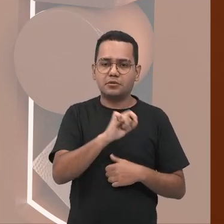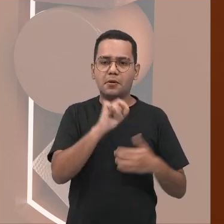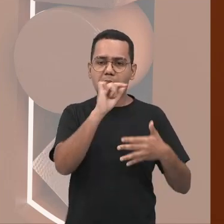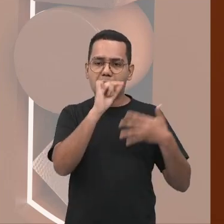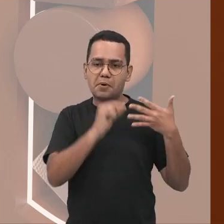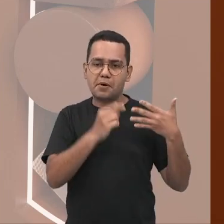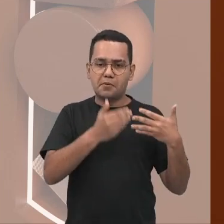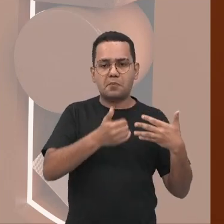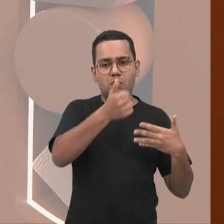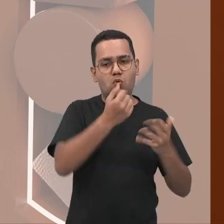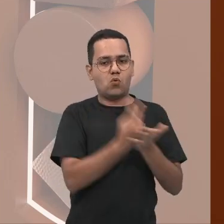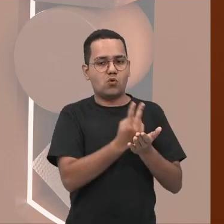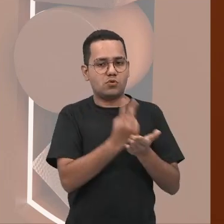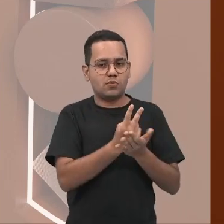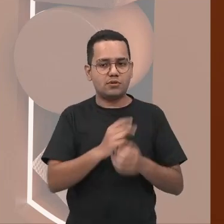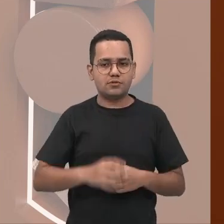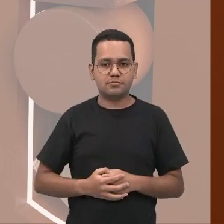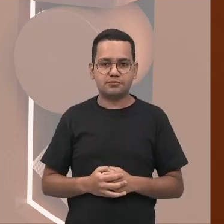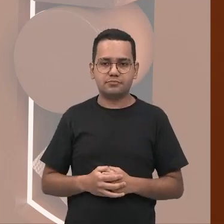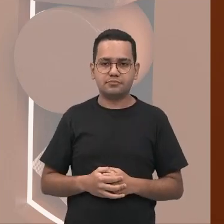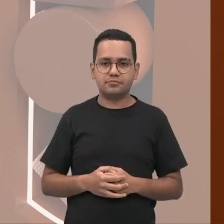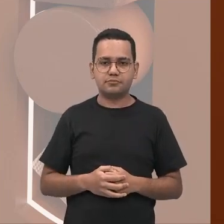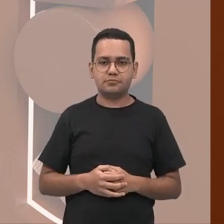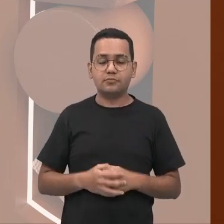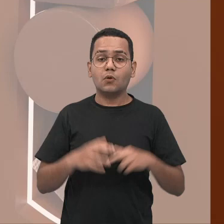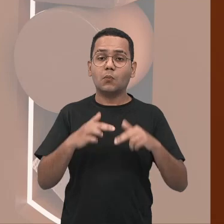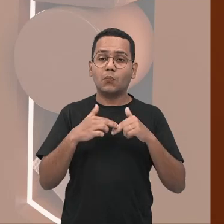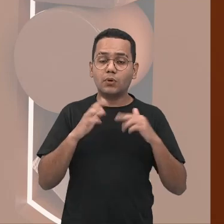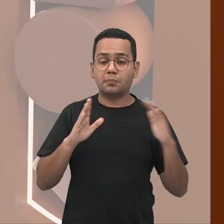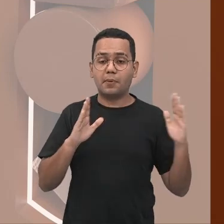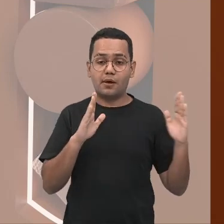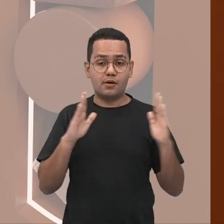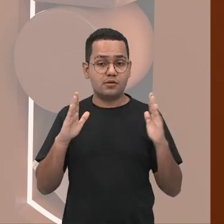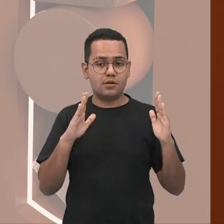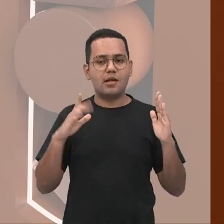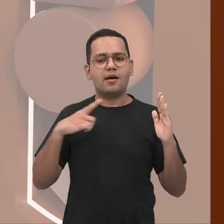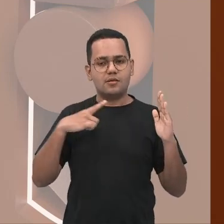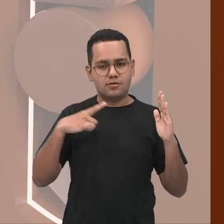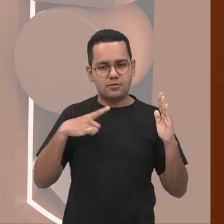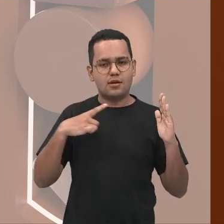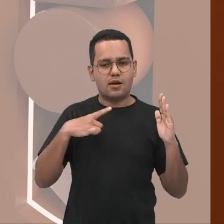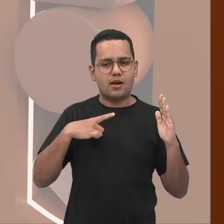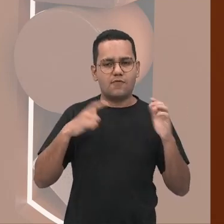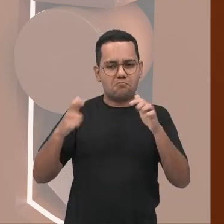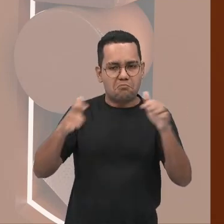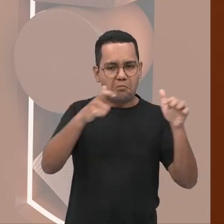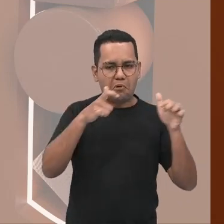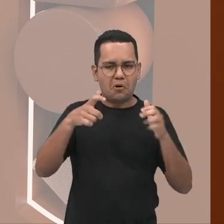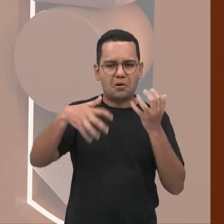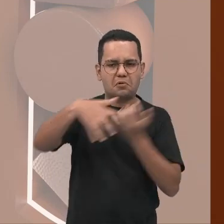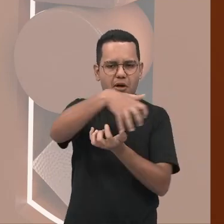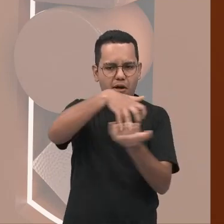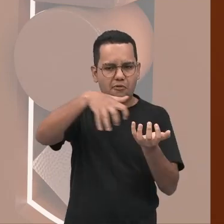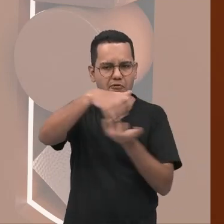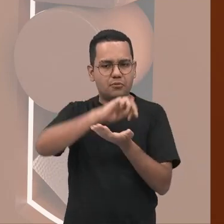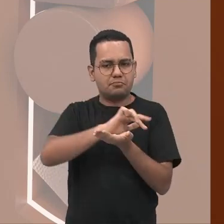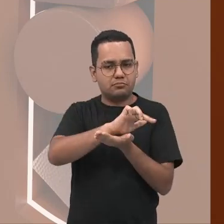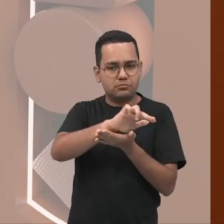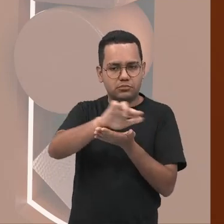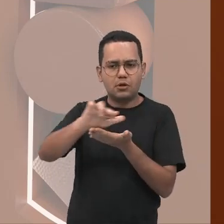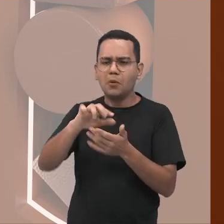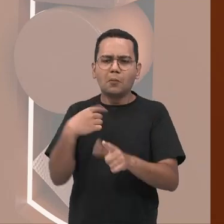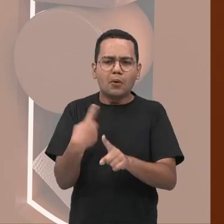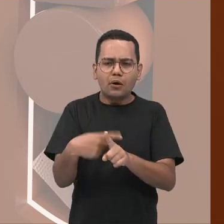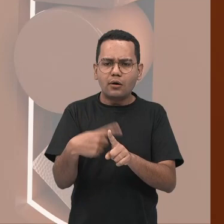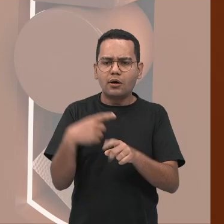mantidos, né? Então a regência é esse período, é um período conturbado, com muitas revoltas, porque a população